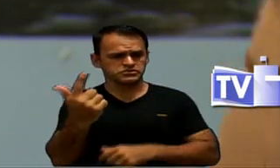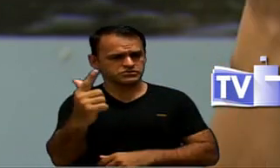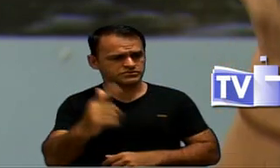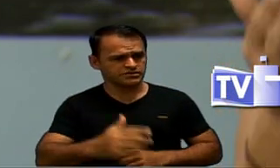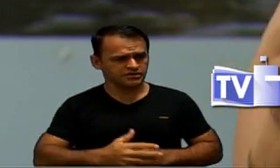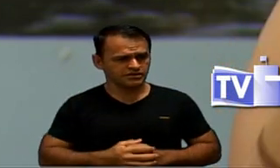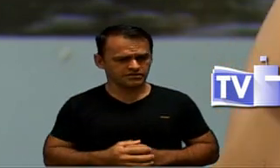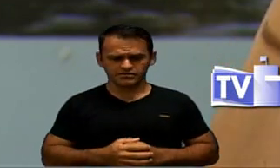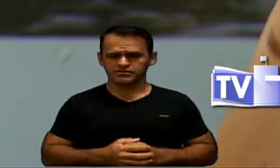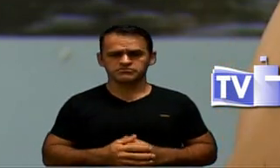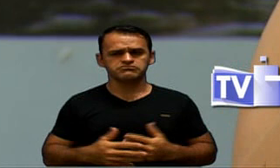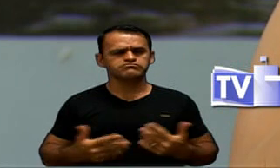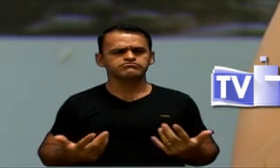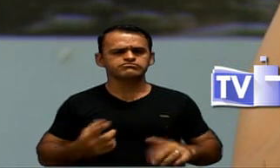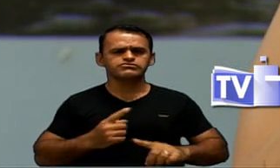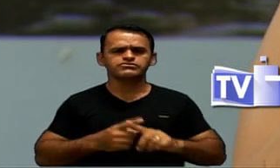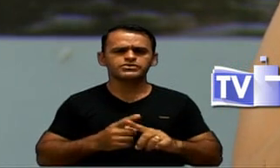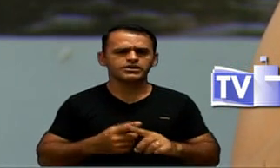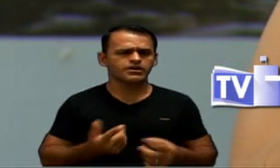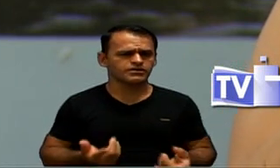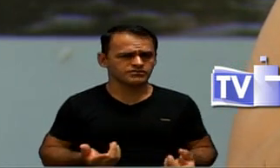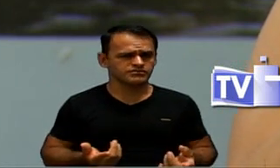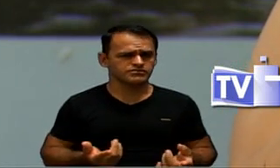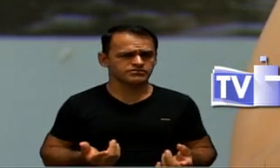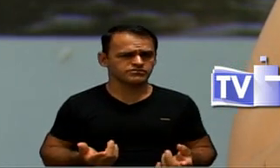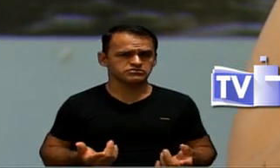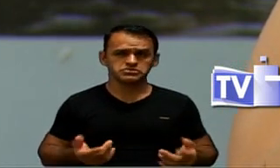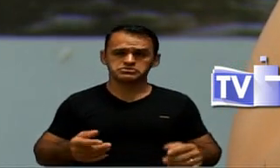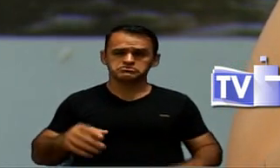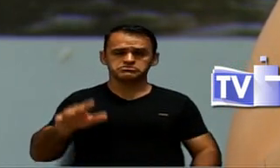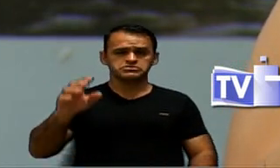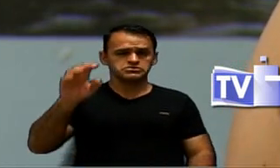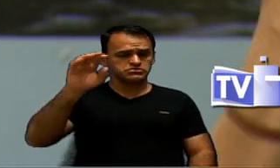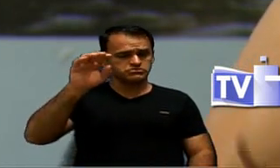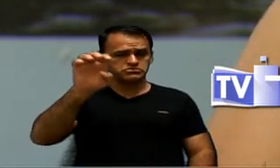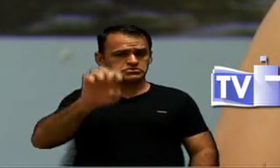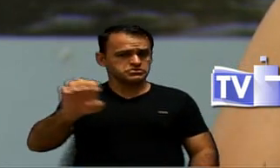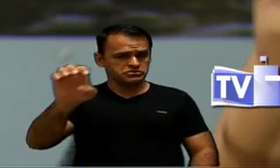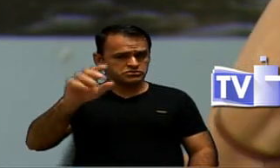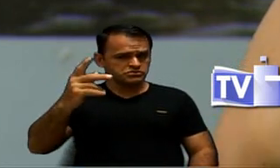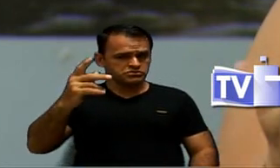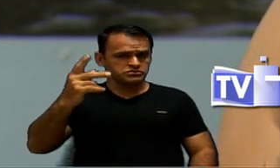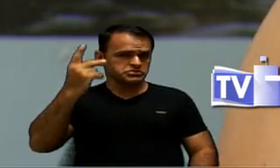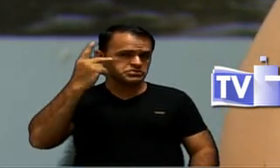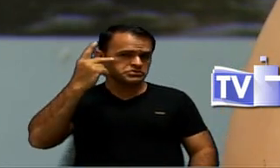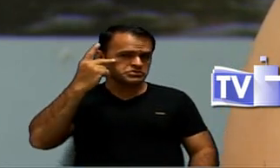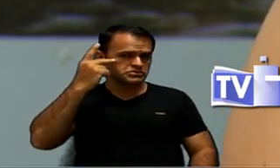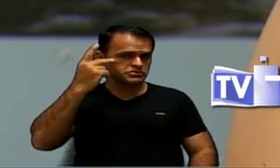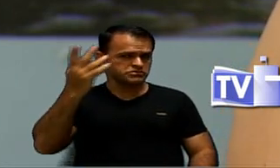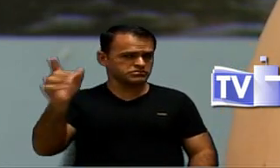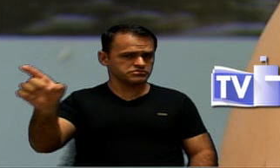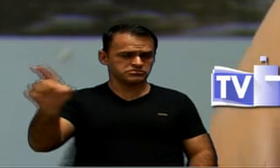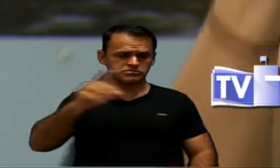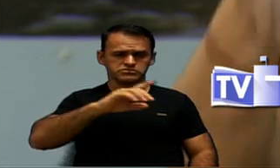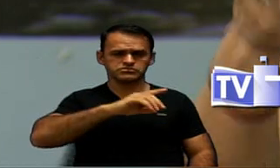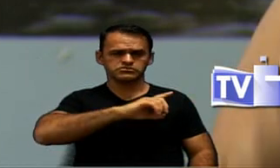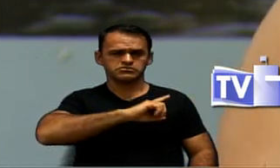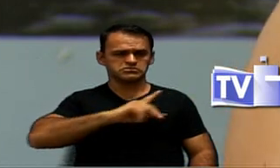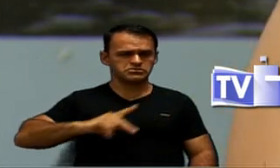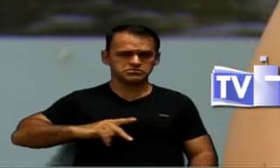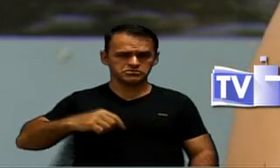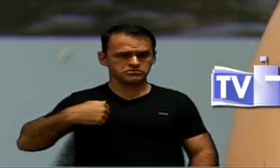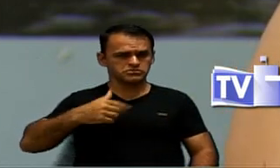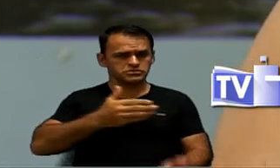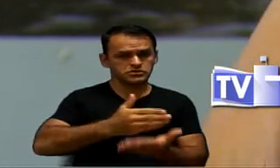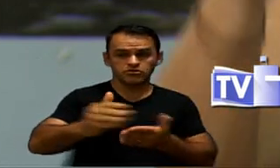Porque, infelizmente, nós temos uma defensoria no Estado de São Paulo, que eu admiro muito, inclusive eu comecei minha vida lá, o meu